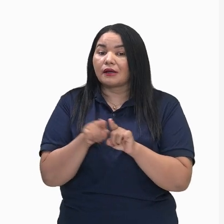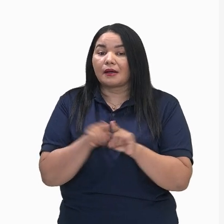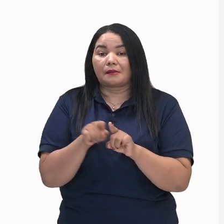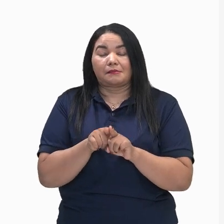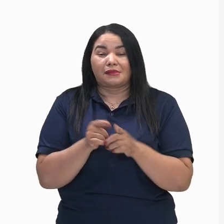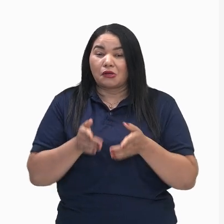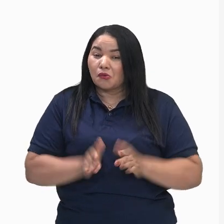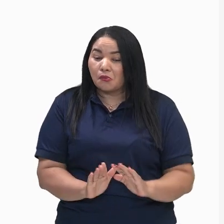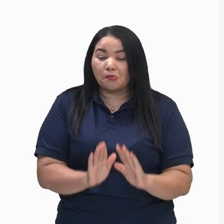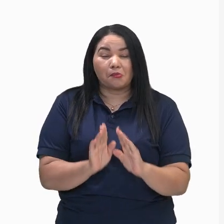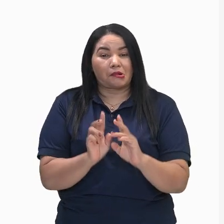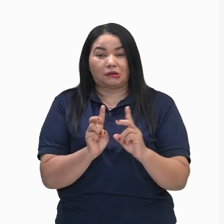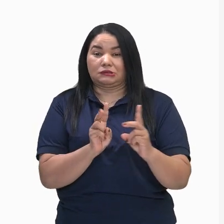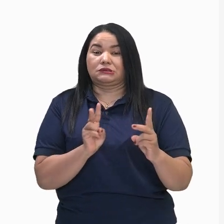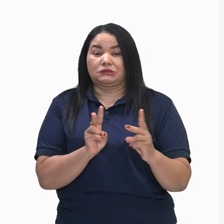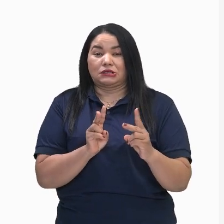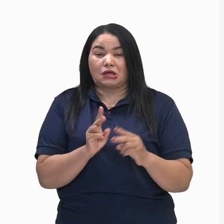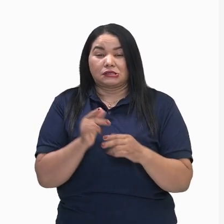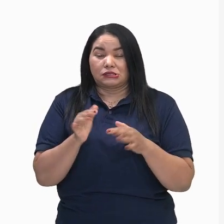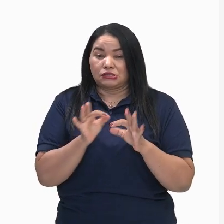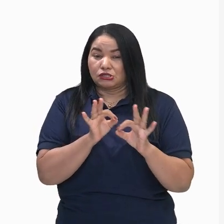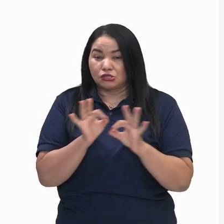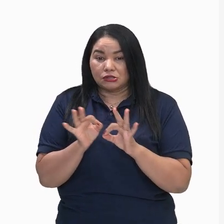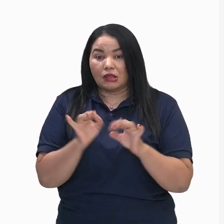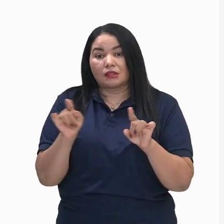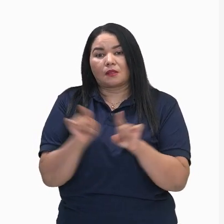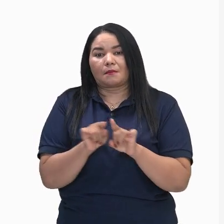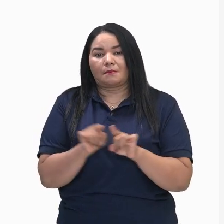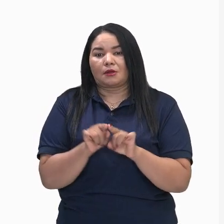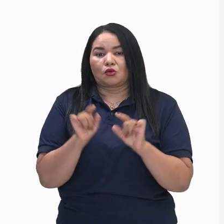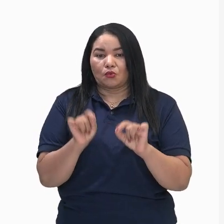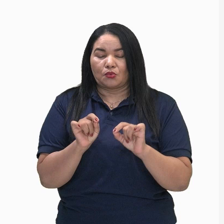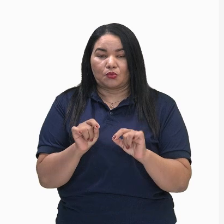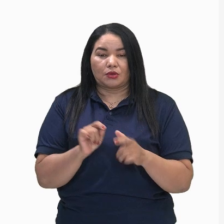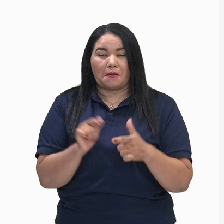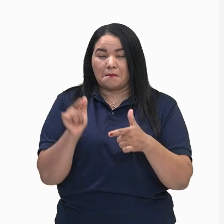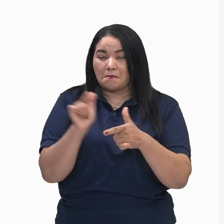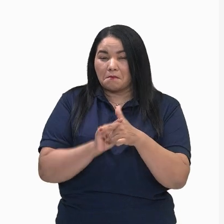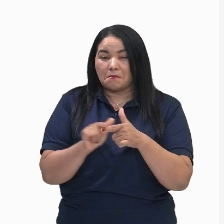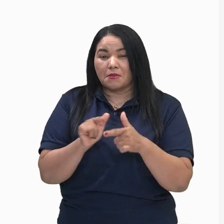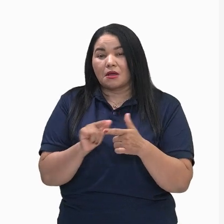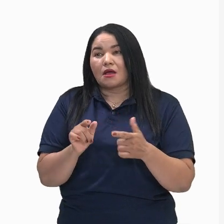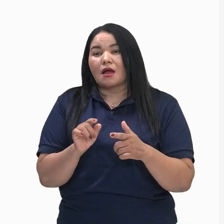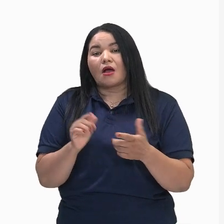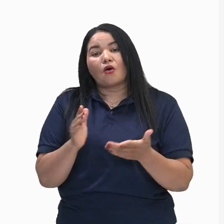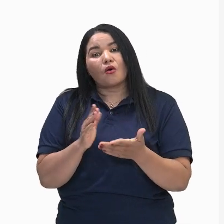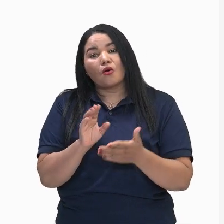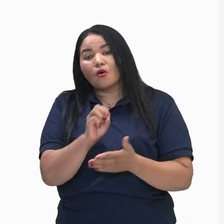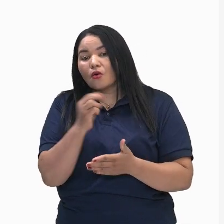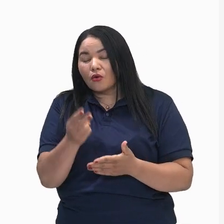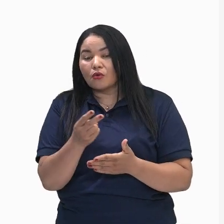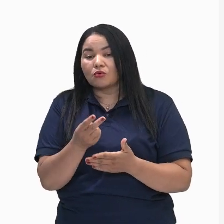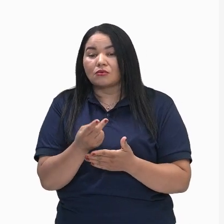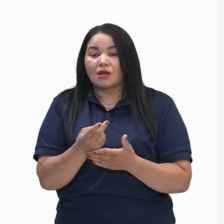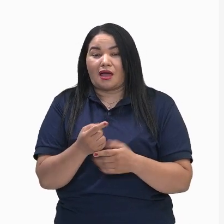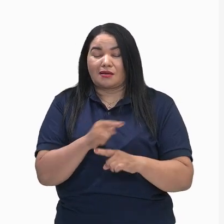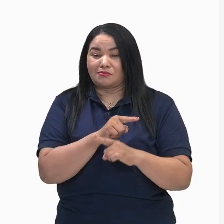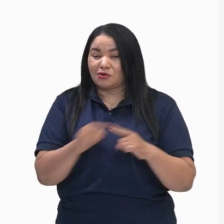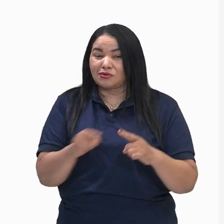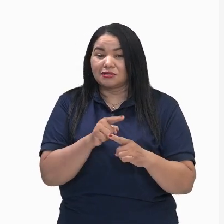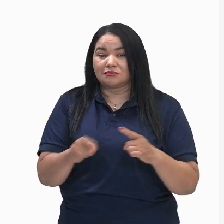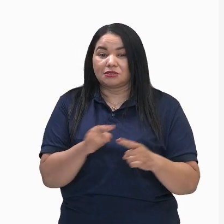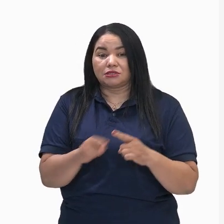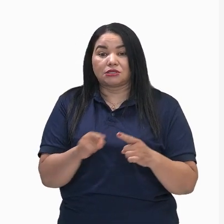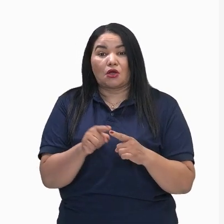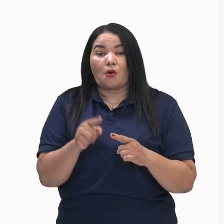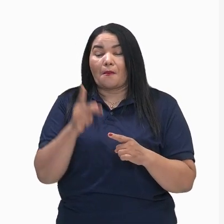assistida, no uso de fórceps, na proibição de doulas. Doulas são pessoas que